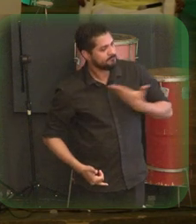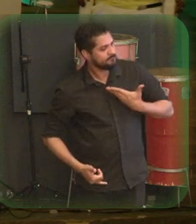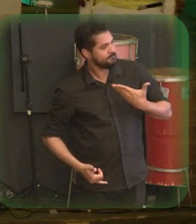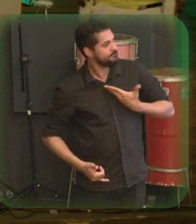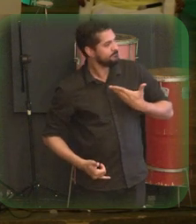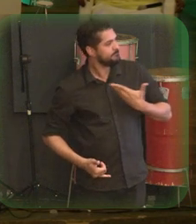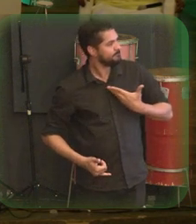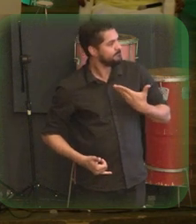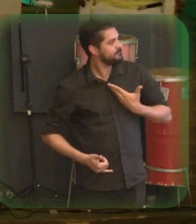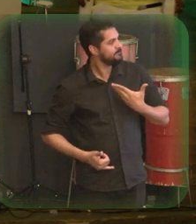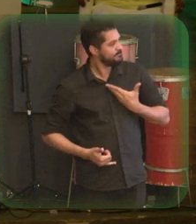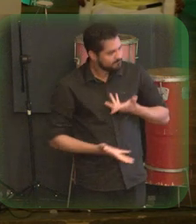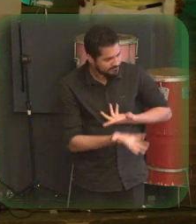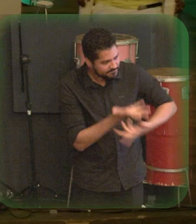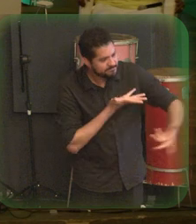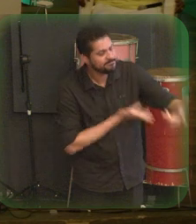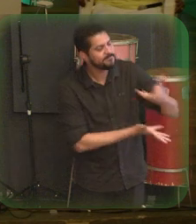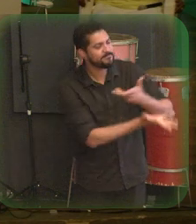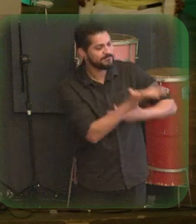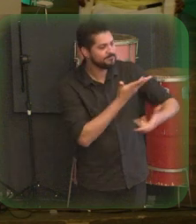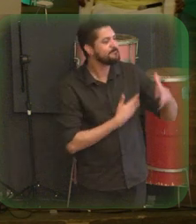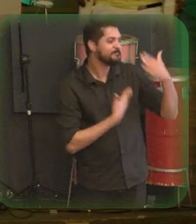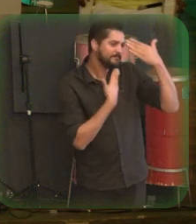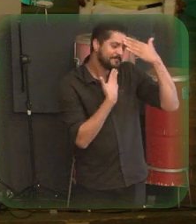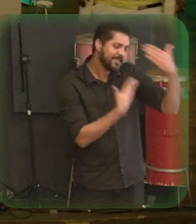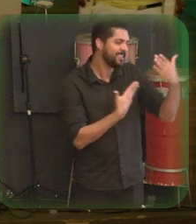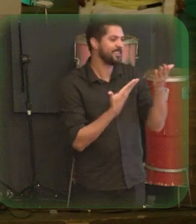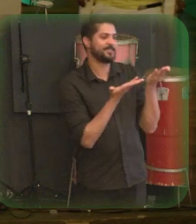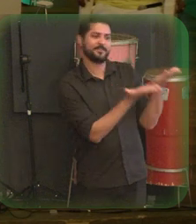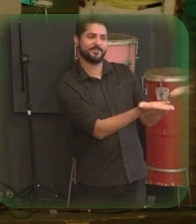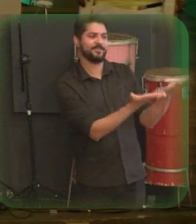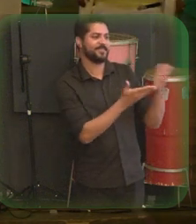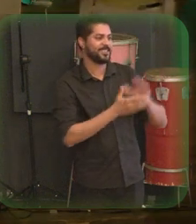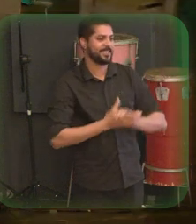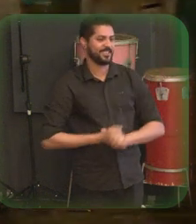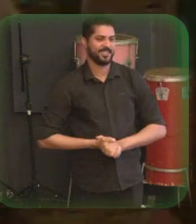gente poder trocar ideias. Obrigado por tudo.